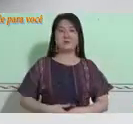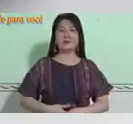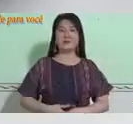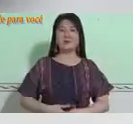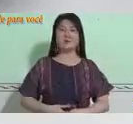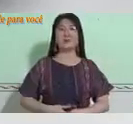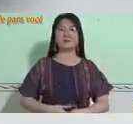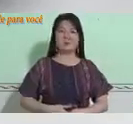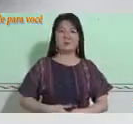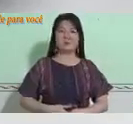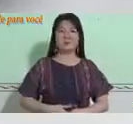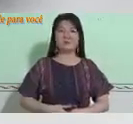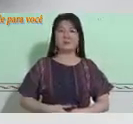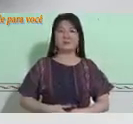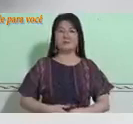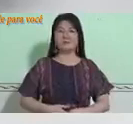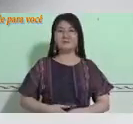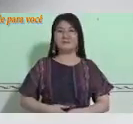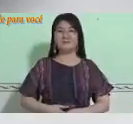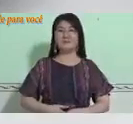para dormir.